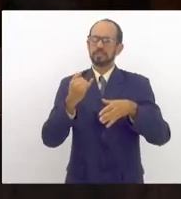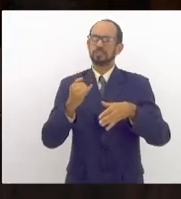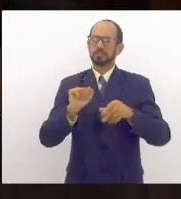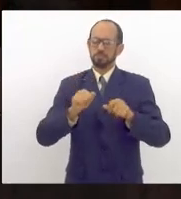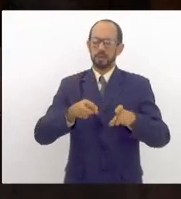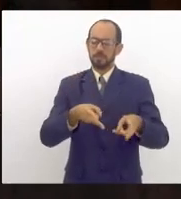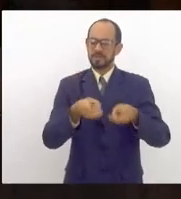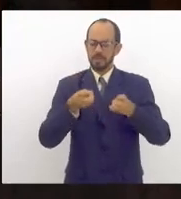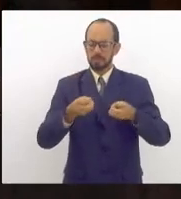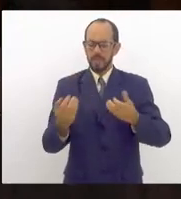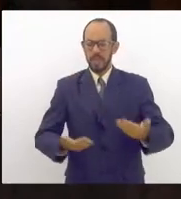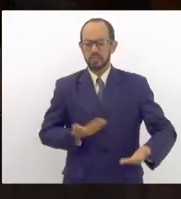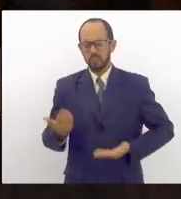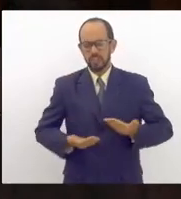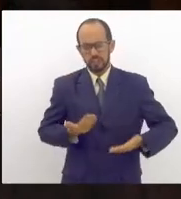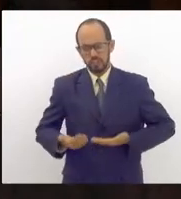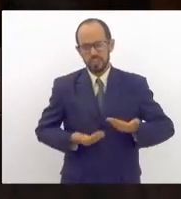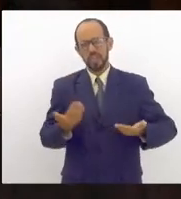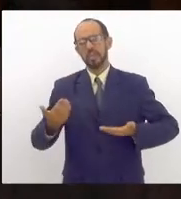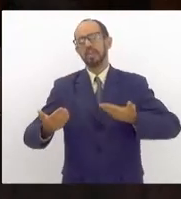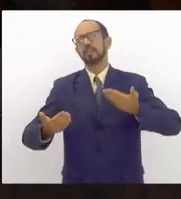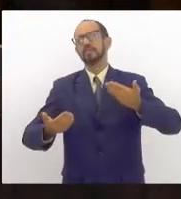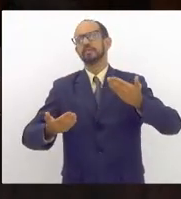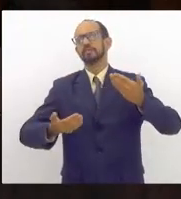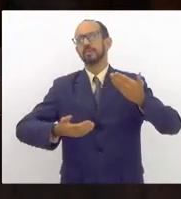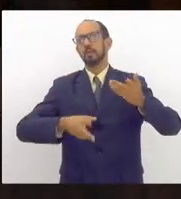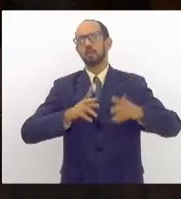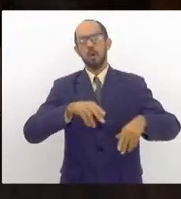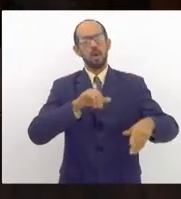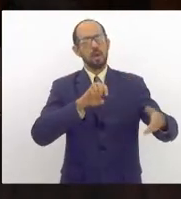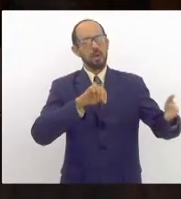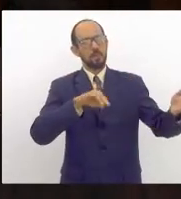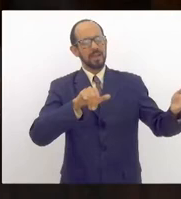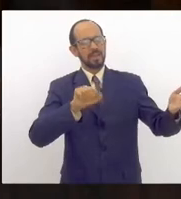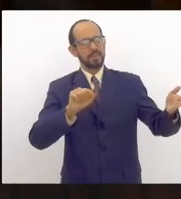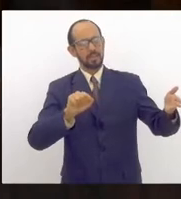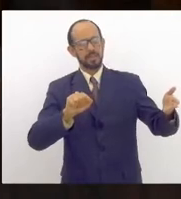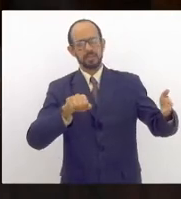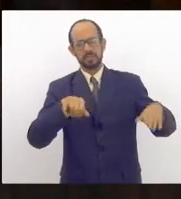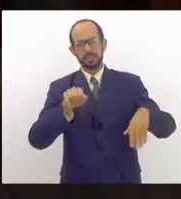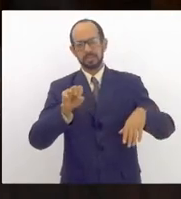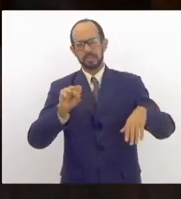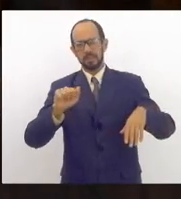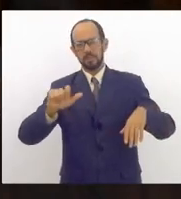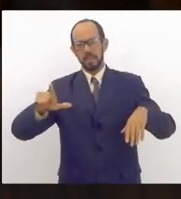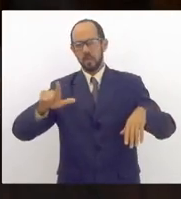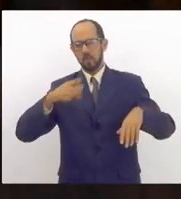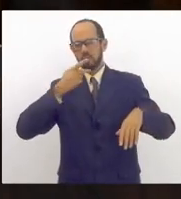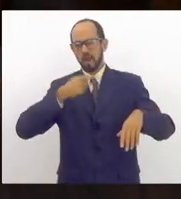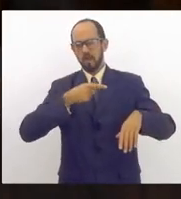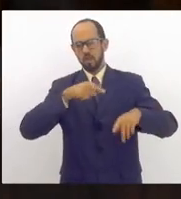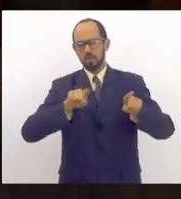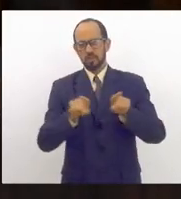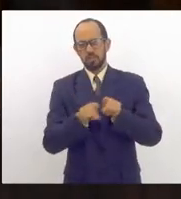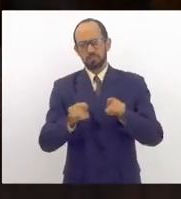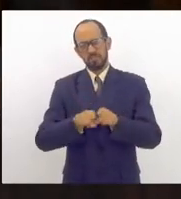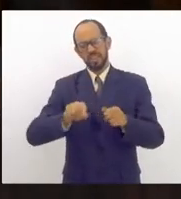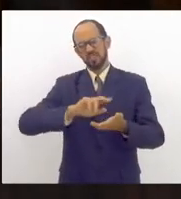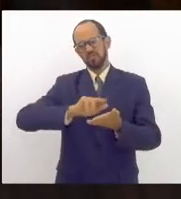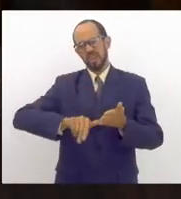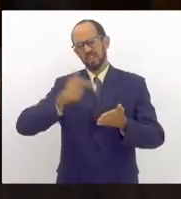domésticas como minha amiga apresenta do sindicato Maria Isabel falou aí mas também é de